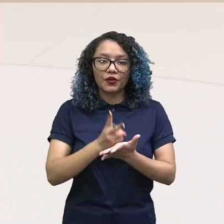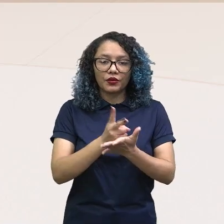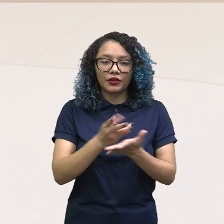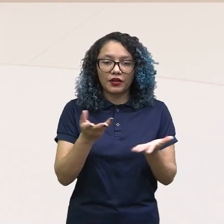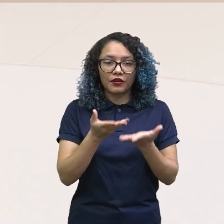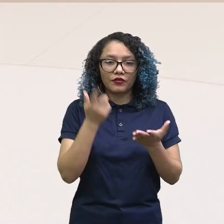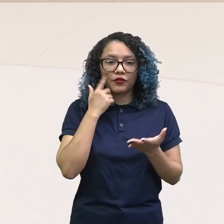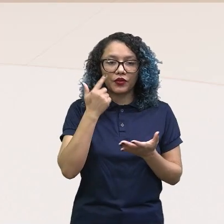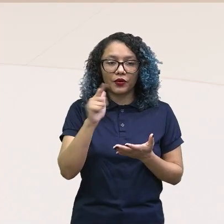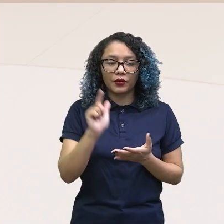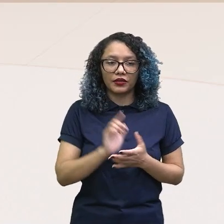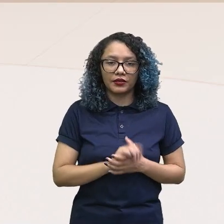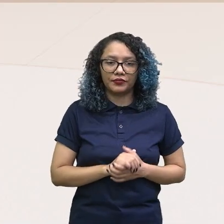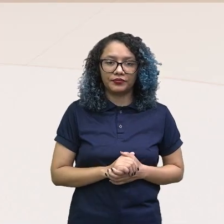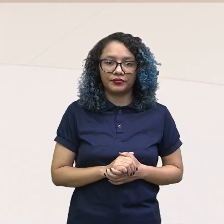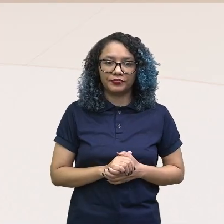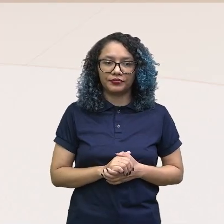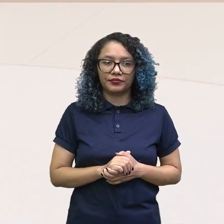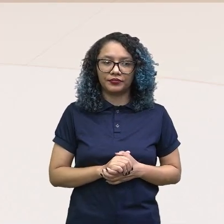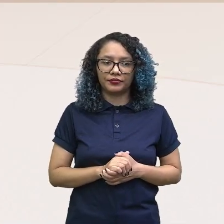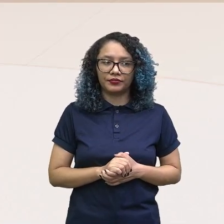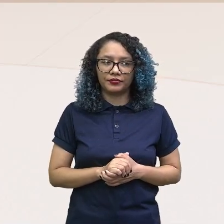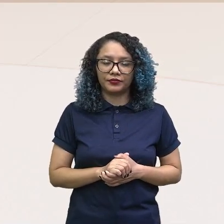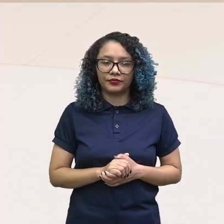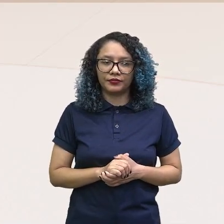a sociedade